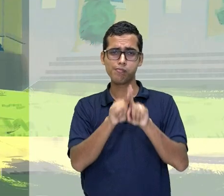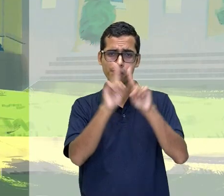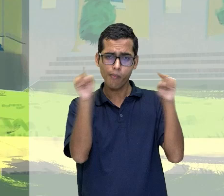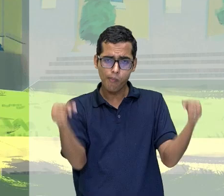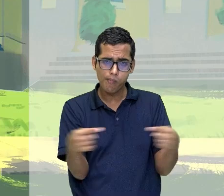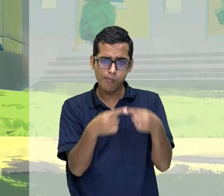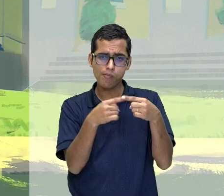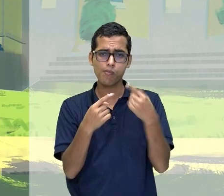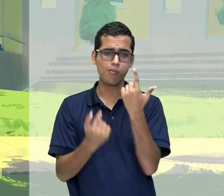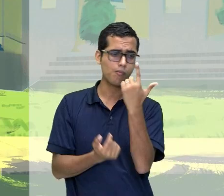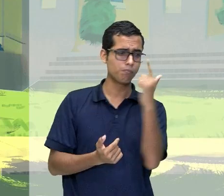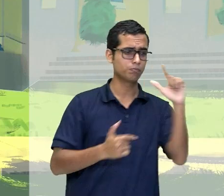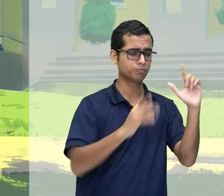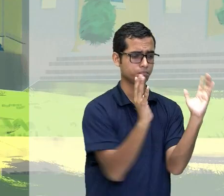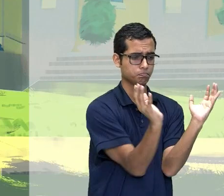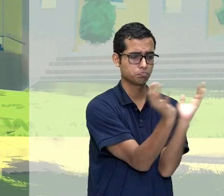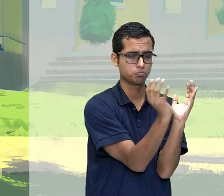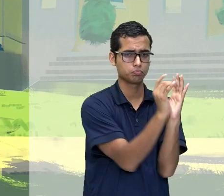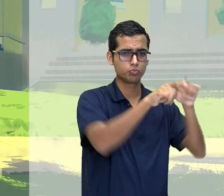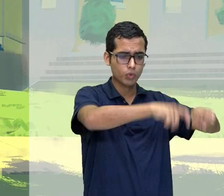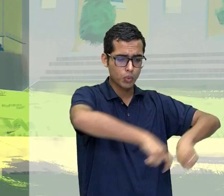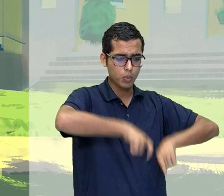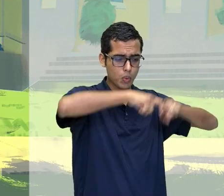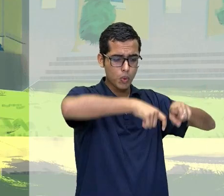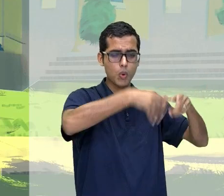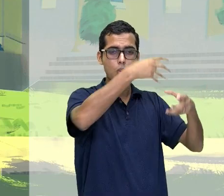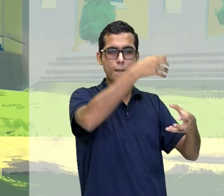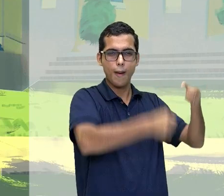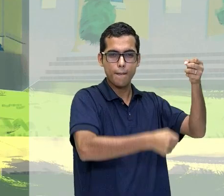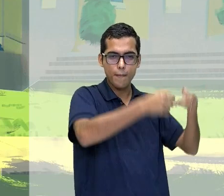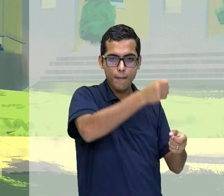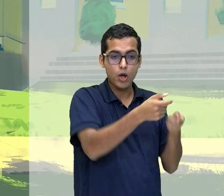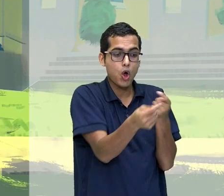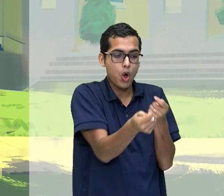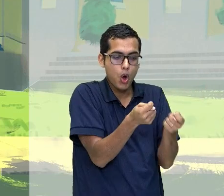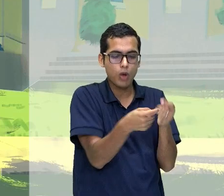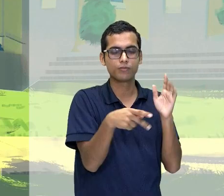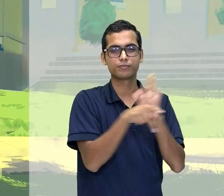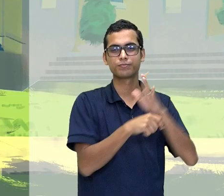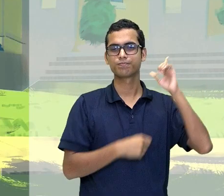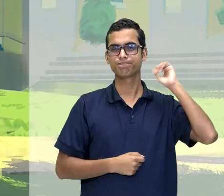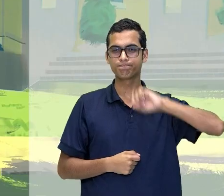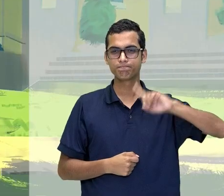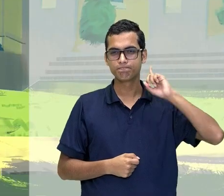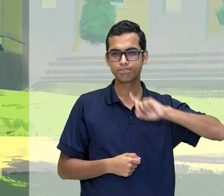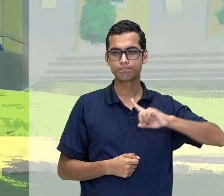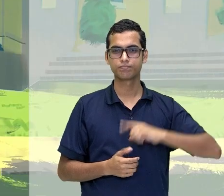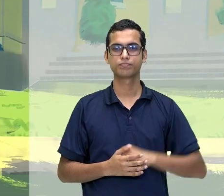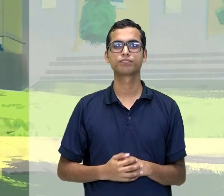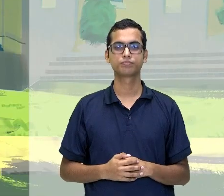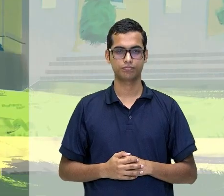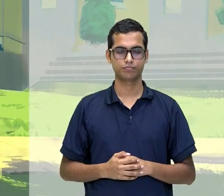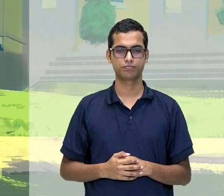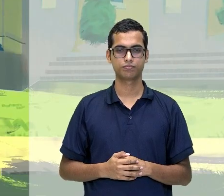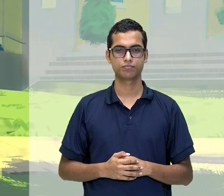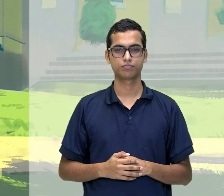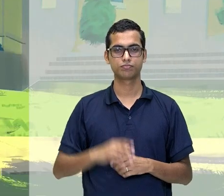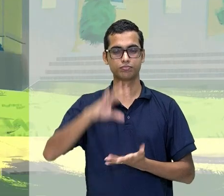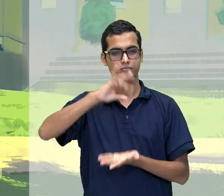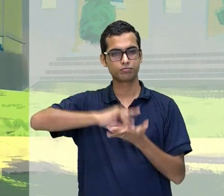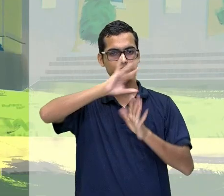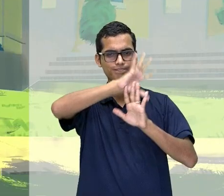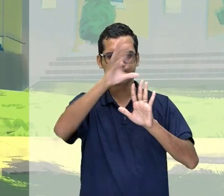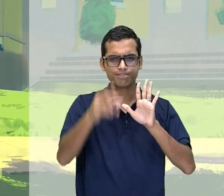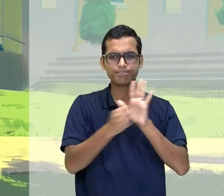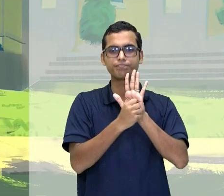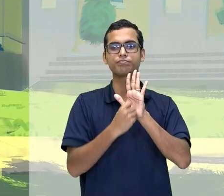outra oligarquia, que é a oligarquia basicamente que controlava a produção de leite. E essa aliança foi bem simbólica, tá, gente? A